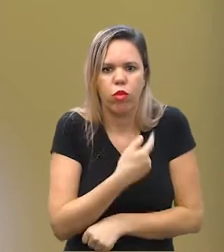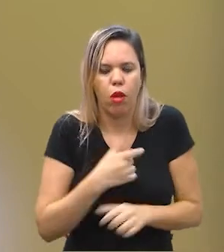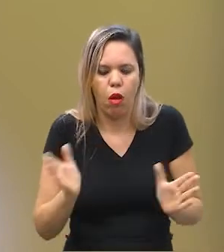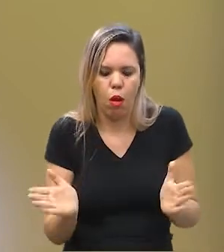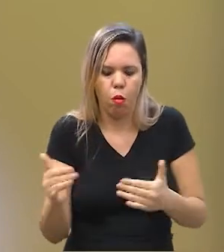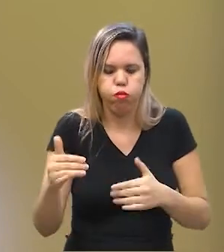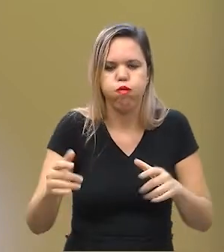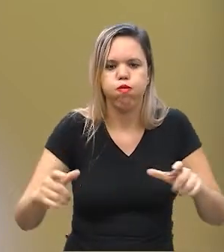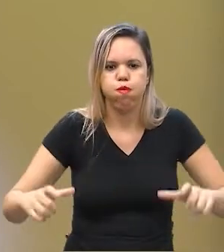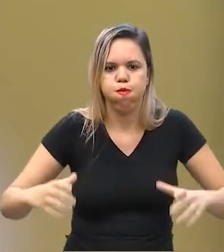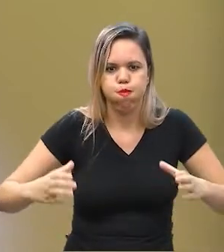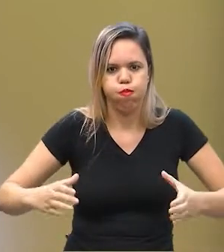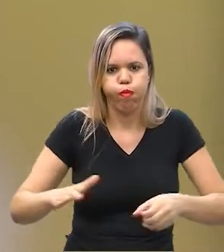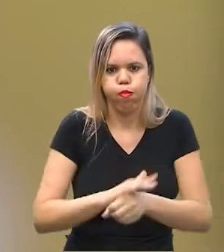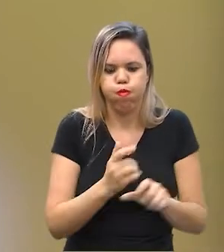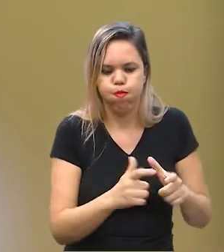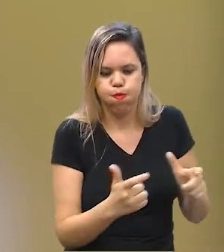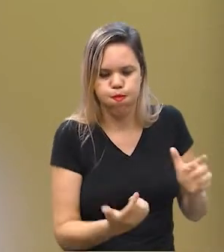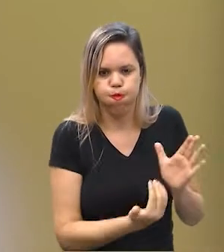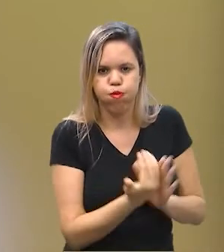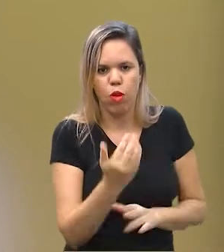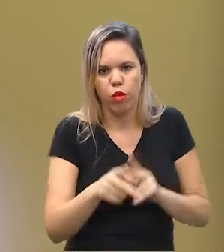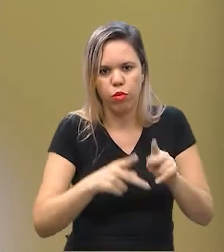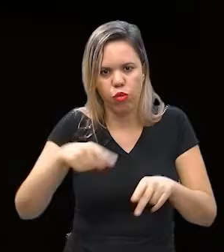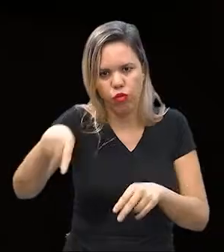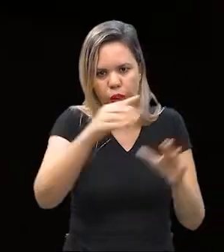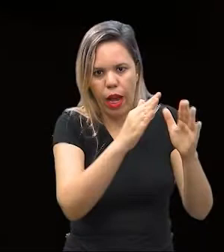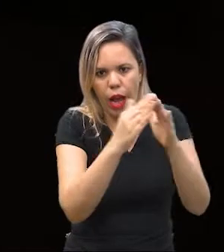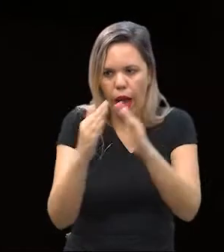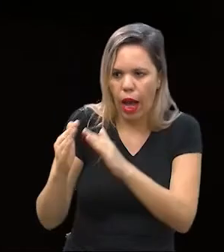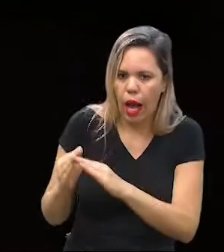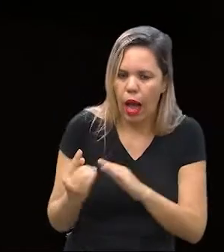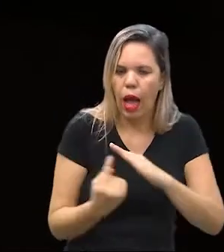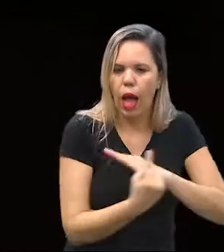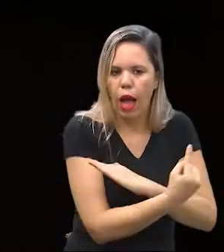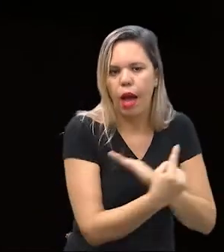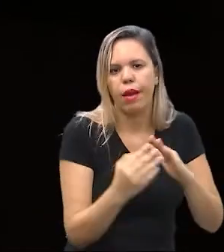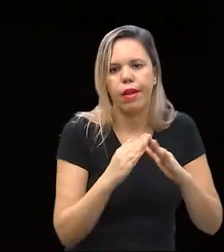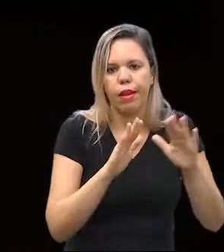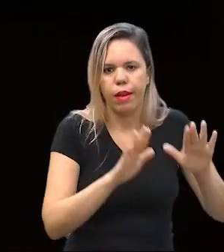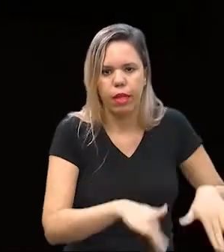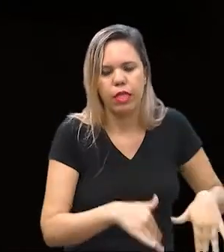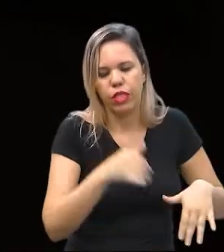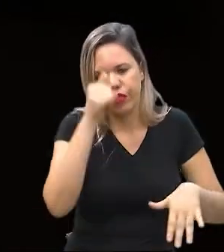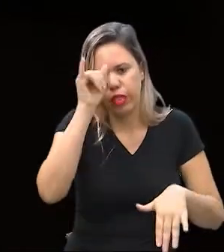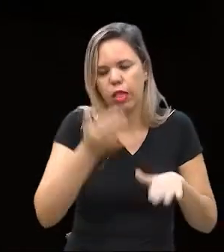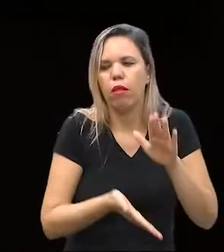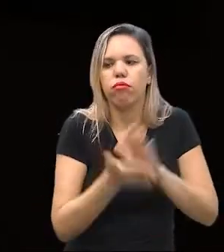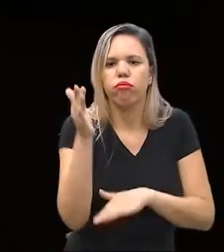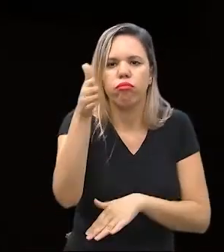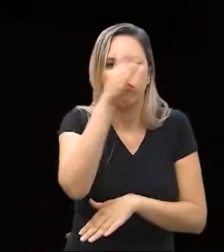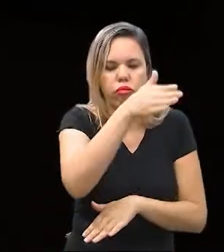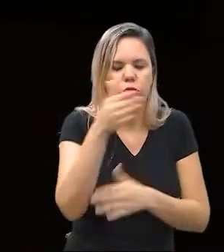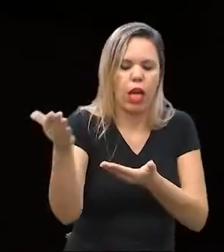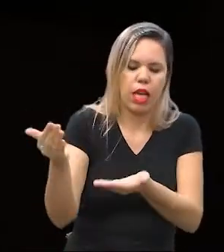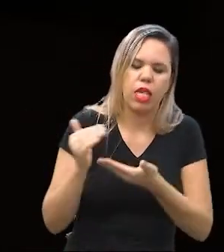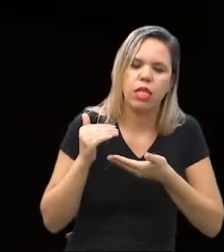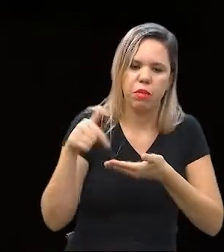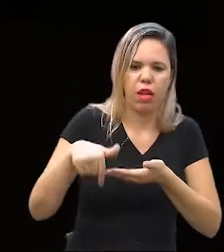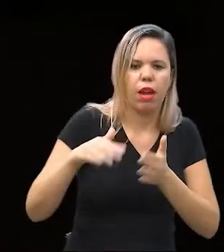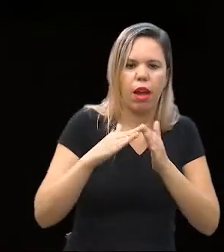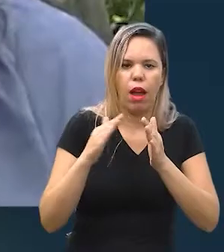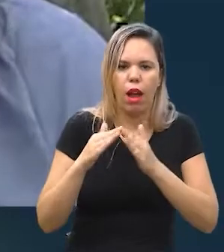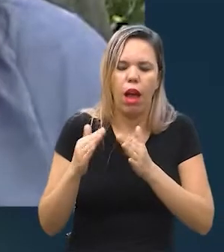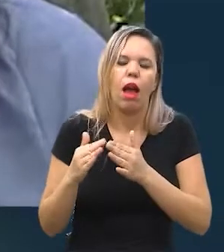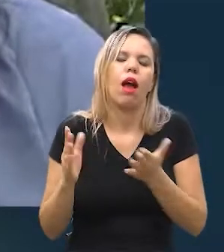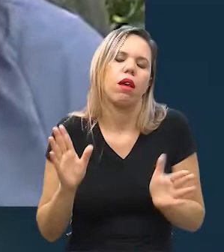cestas aumentaram muito com essa condição das pessoas ficarem mais em casa, evitar sair e estar recebendo isso em casa, né?